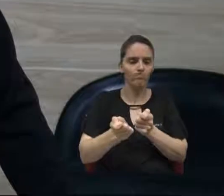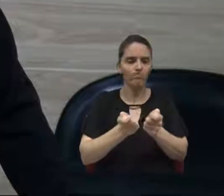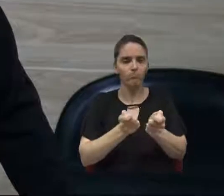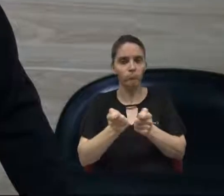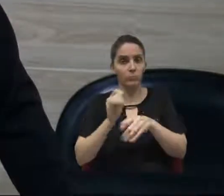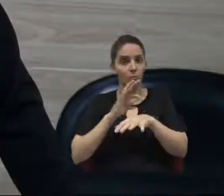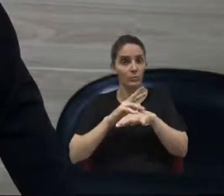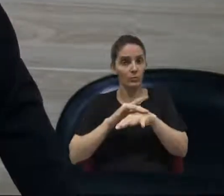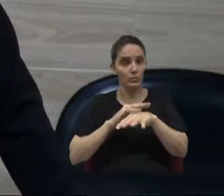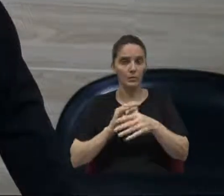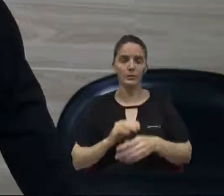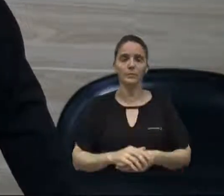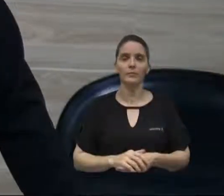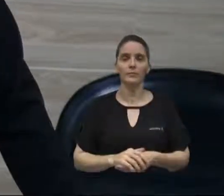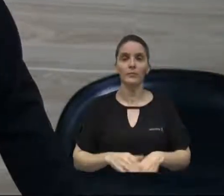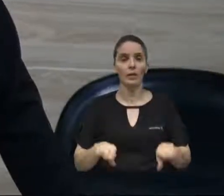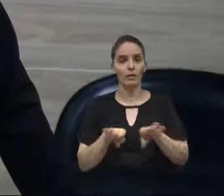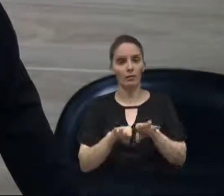Oswaldo Cruz